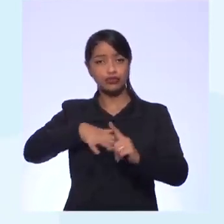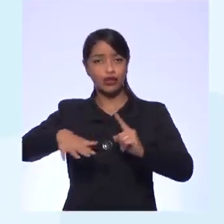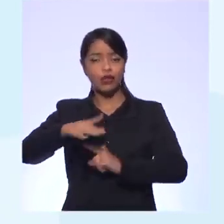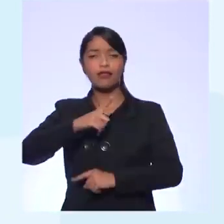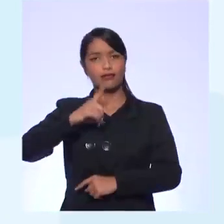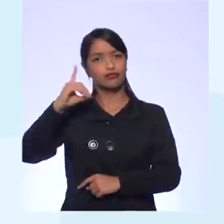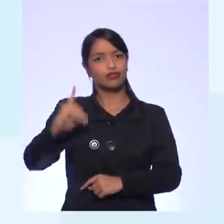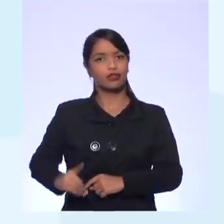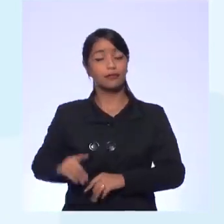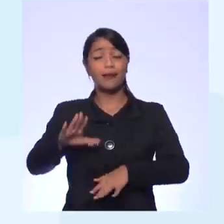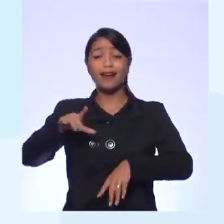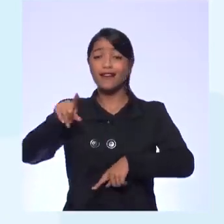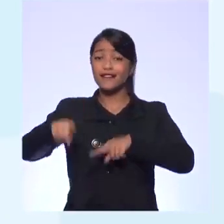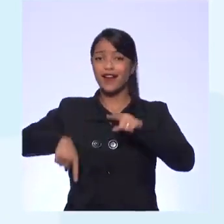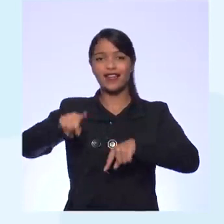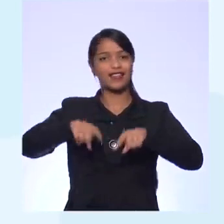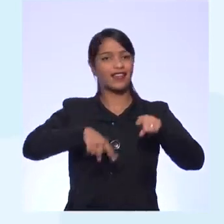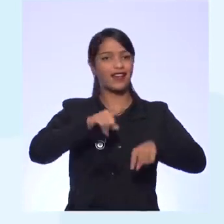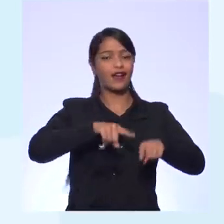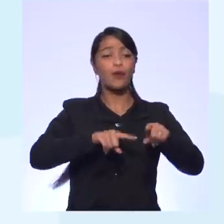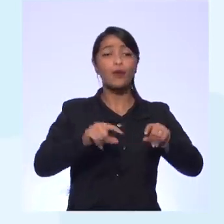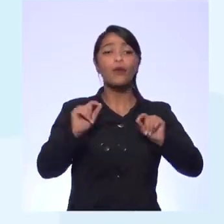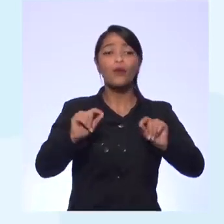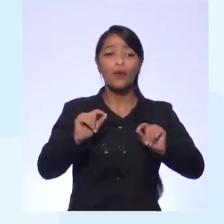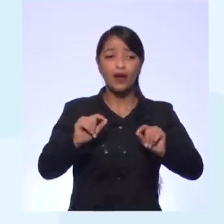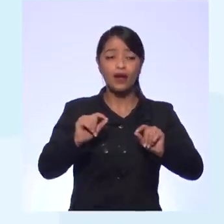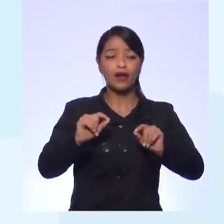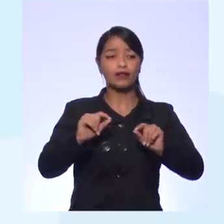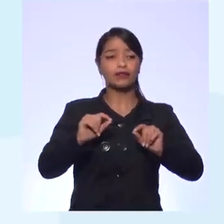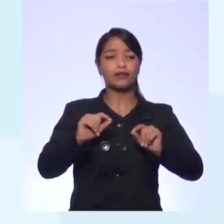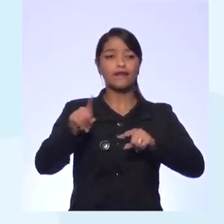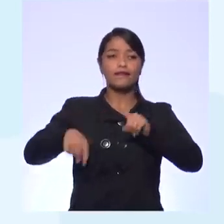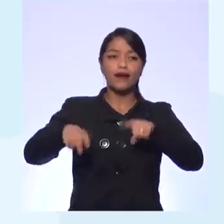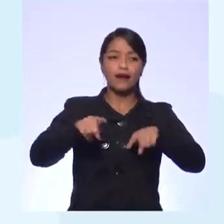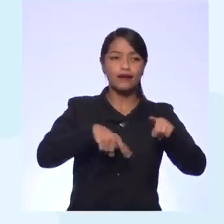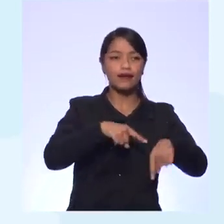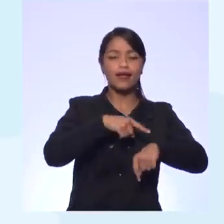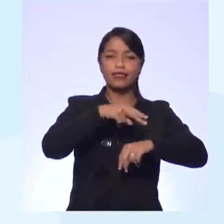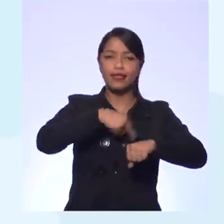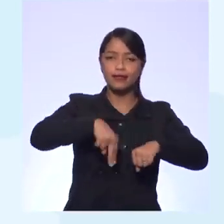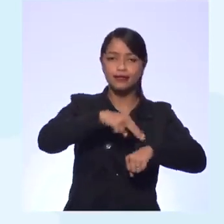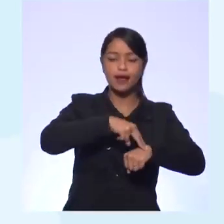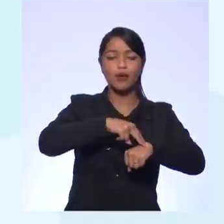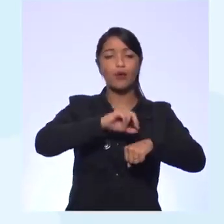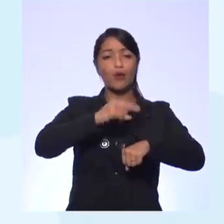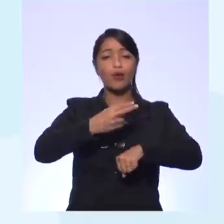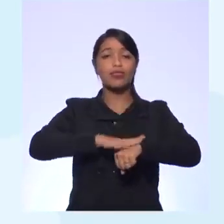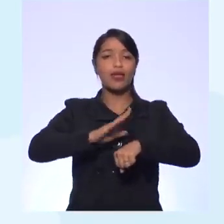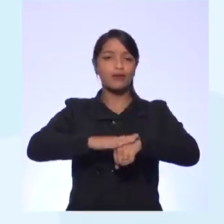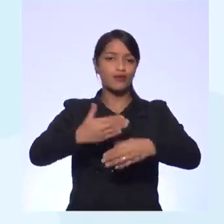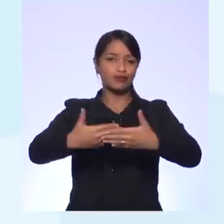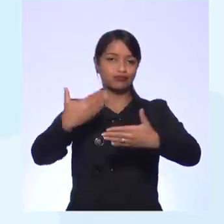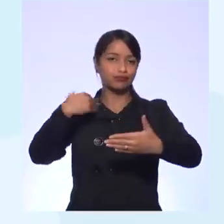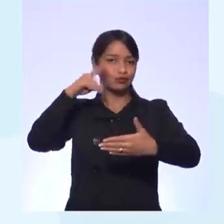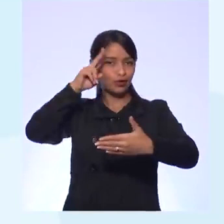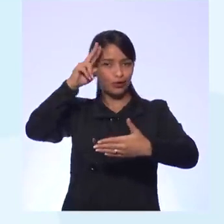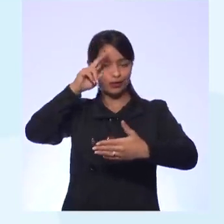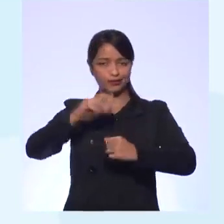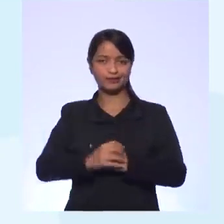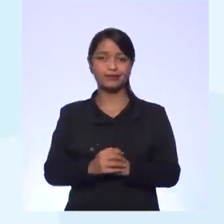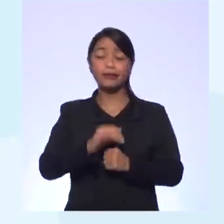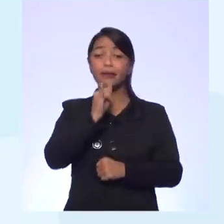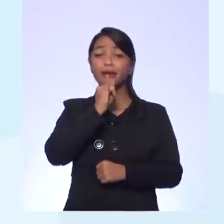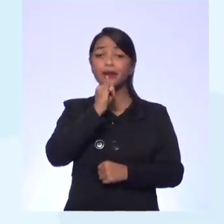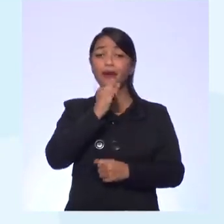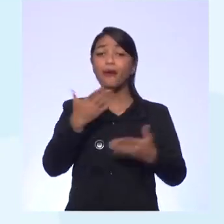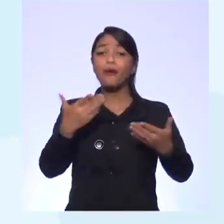histórico. Vejam bem, ó, estou falando aqui de 2 tempos históricos, né? Lá no passado, que é a história antiga, e estou falando de hoje, o que é ser